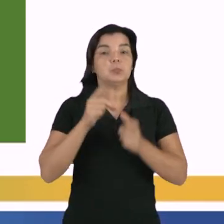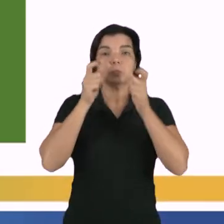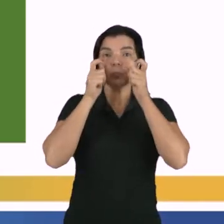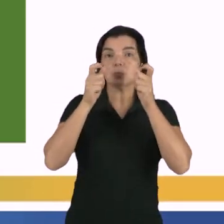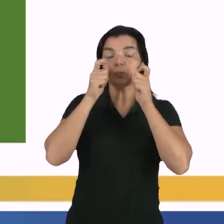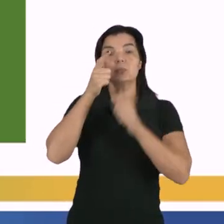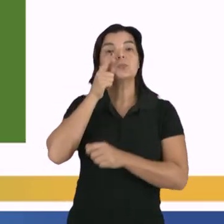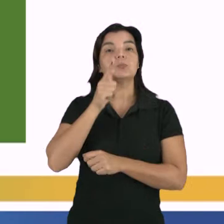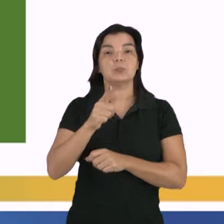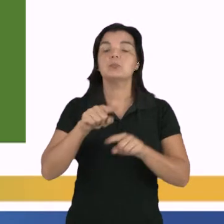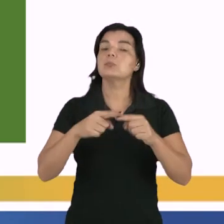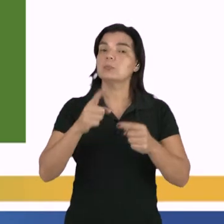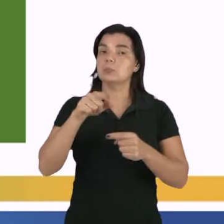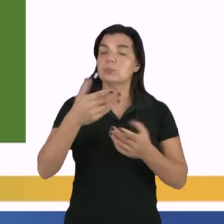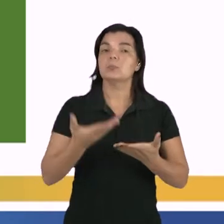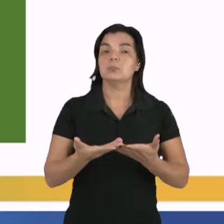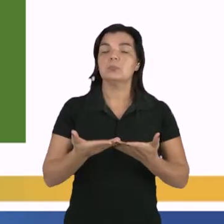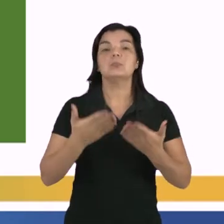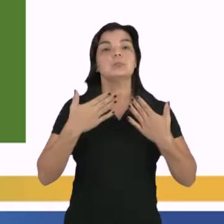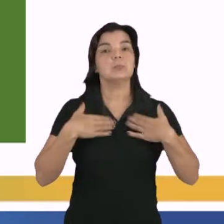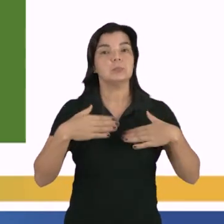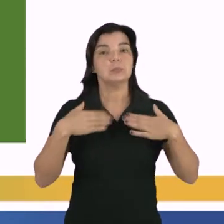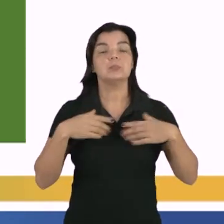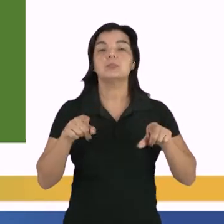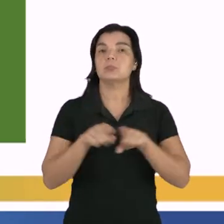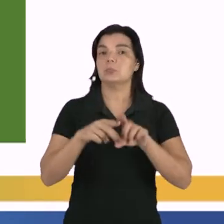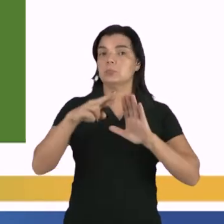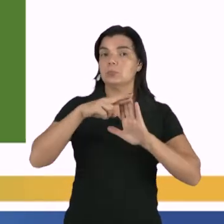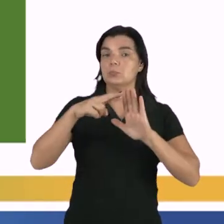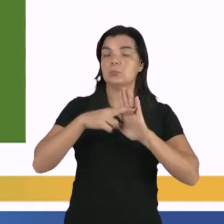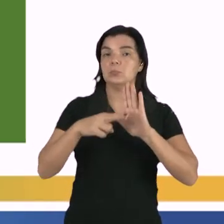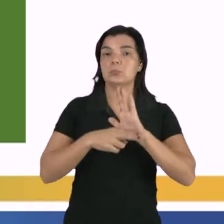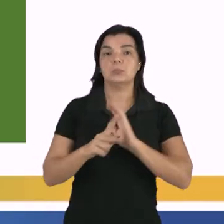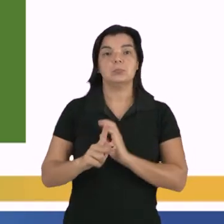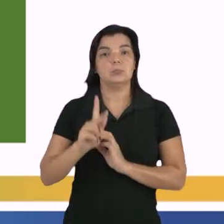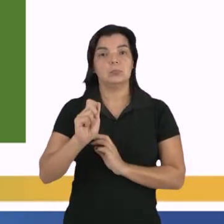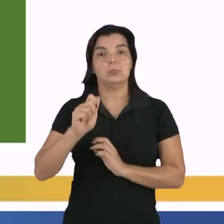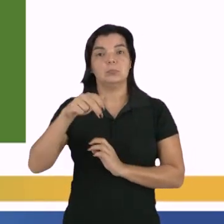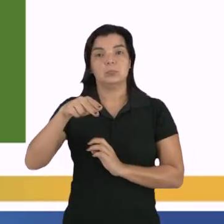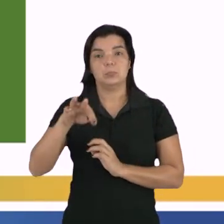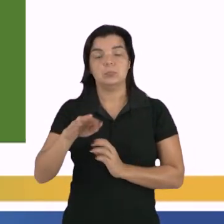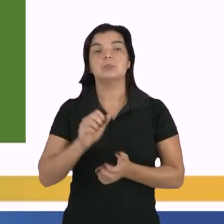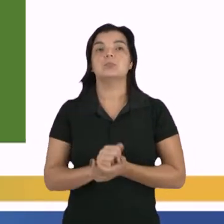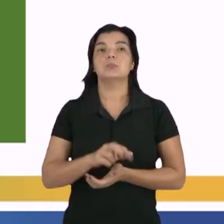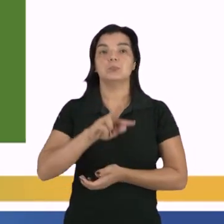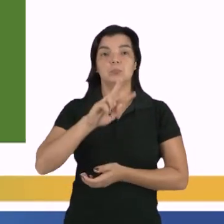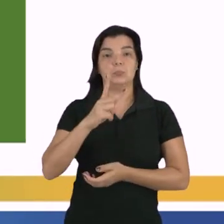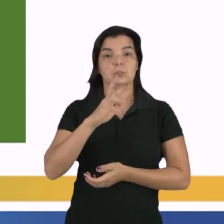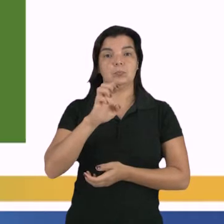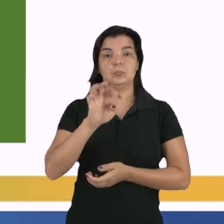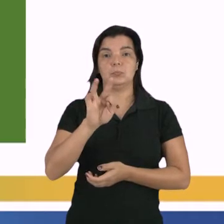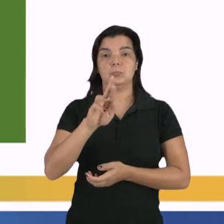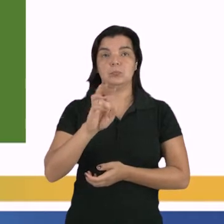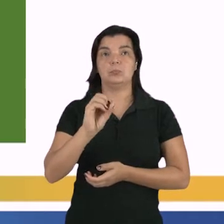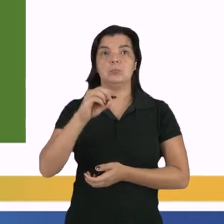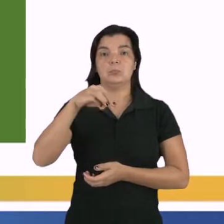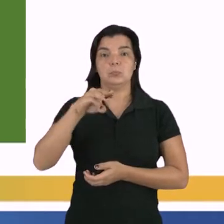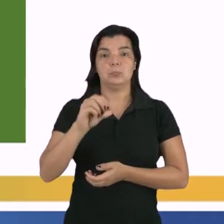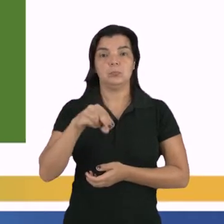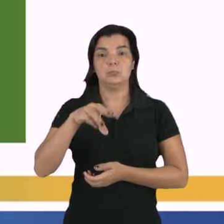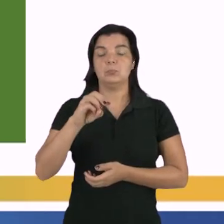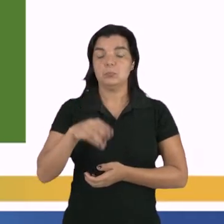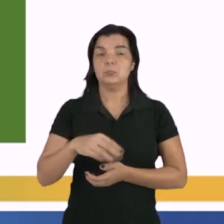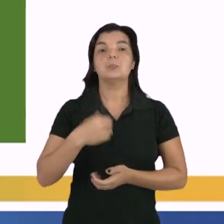de obter vantagem. É uma conformidade à norma, é o que Kant chama de heteronomia. Eu obedeço à lei porque eu tenho medo da